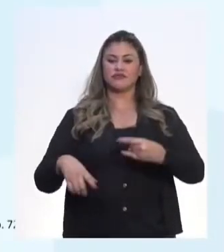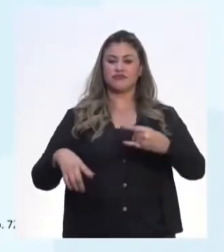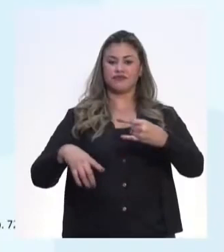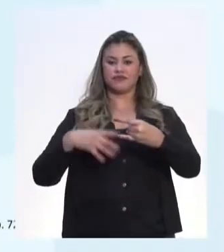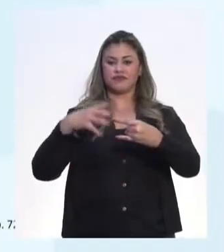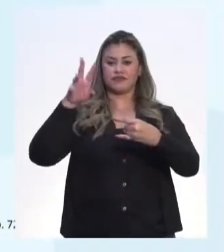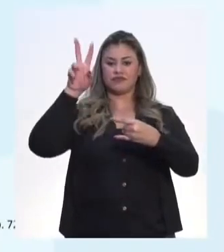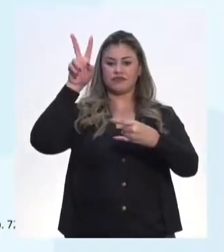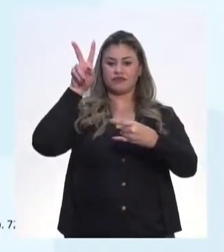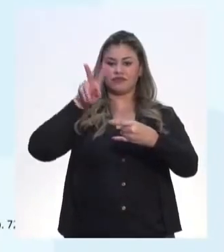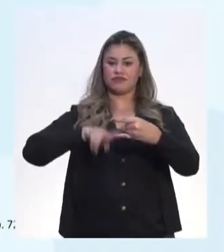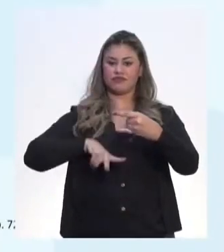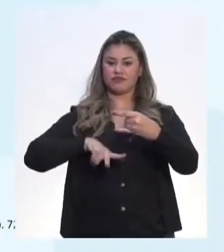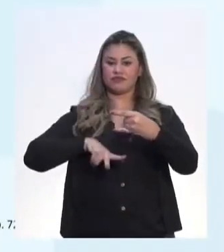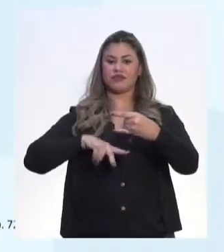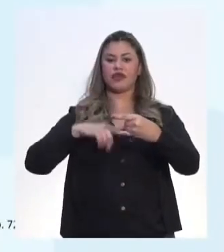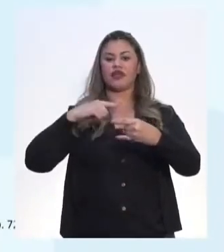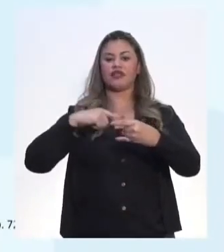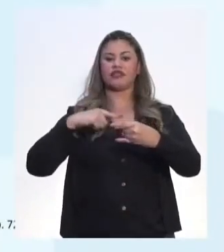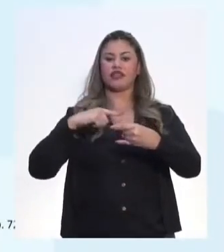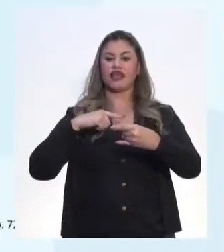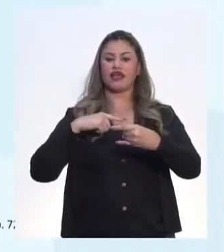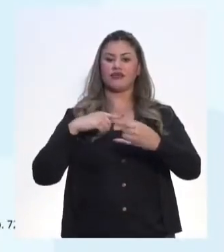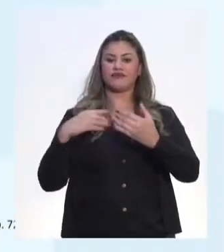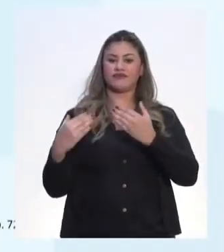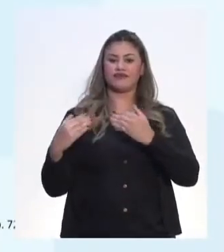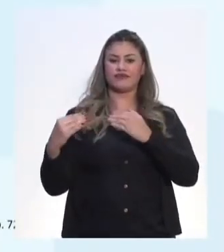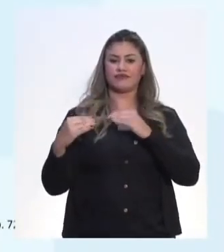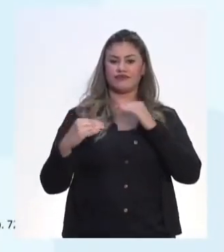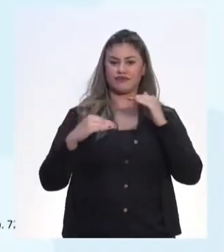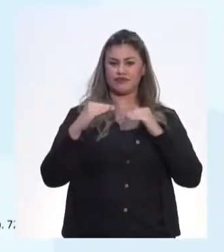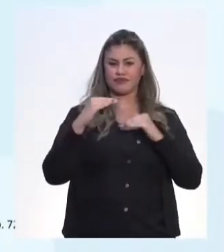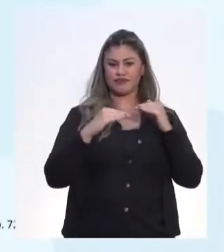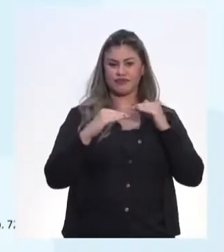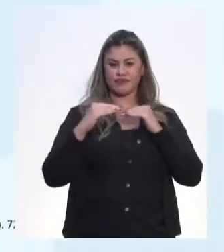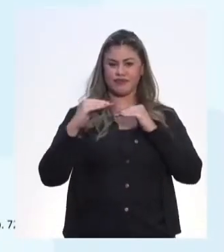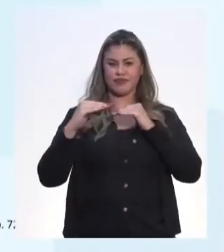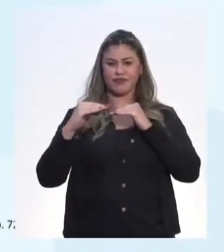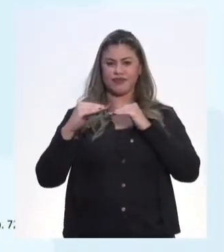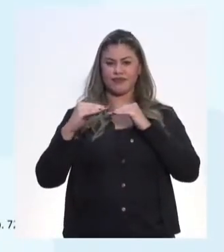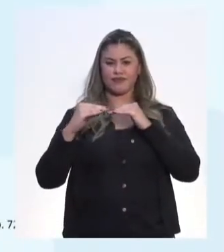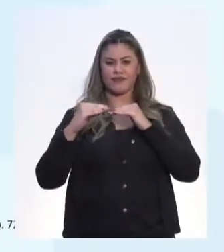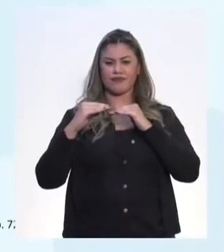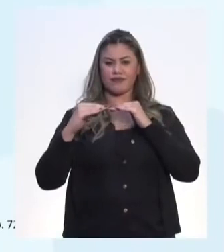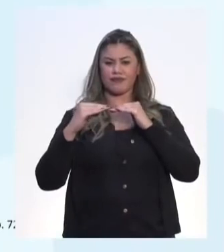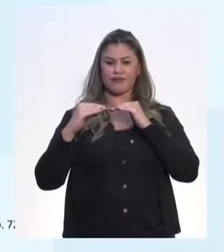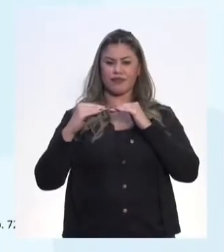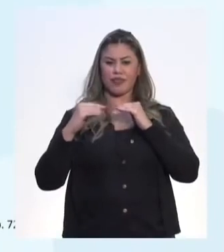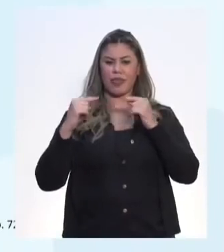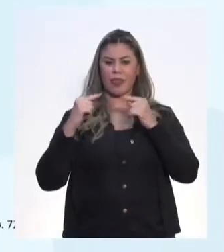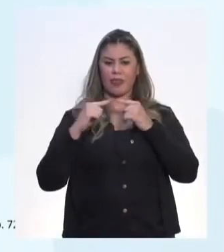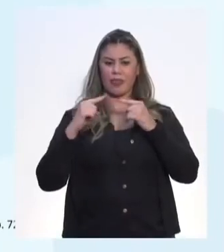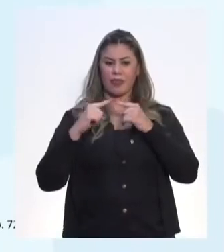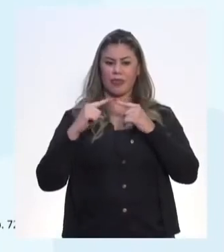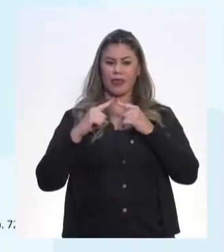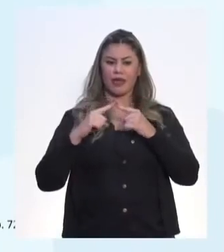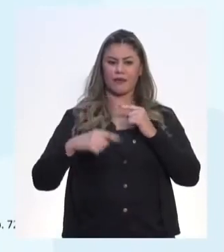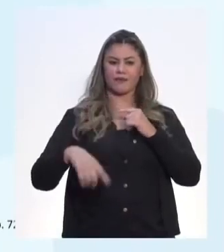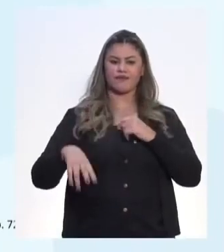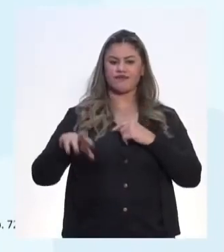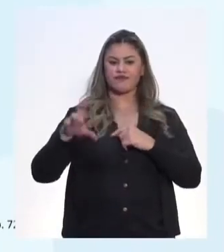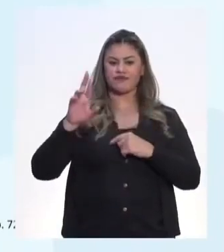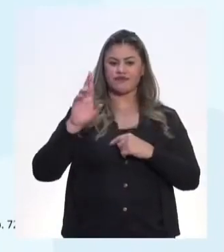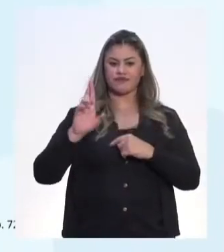Então eu tenho aí paralelas. Quem que é paralela? É o R paralelo à reta S. Então, essas